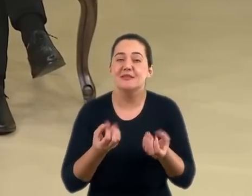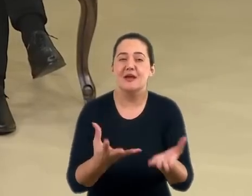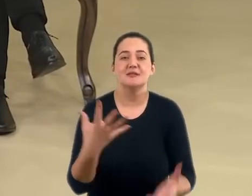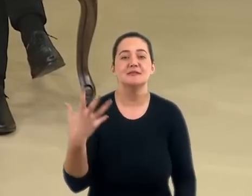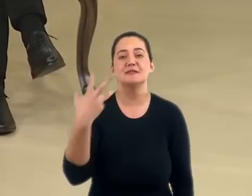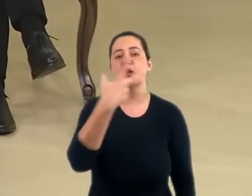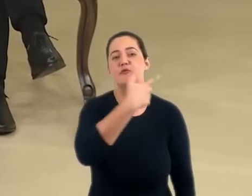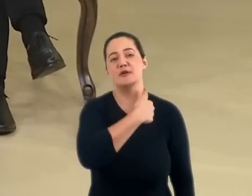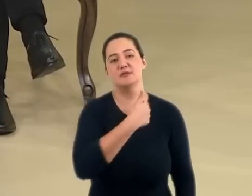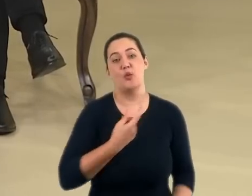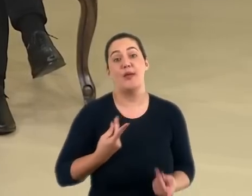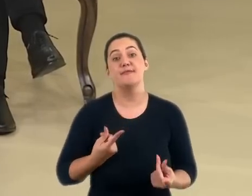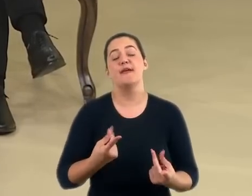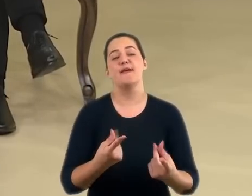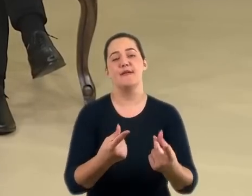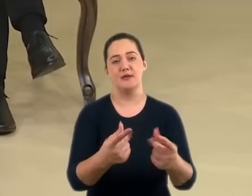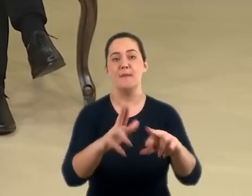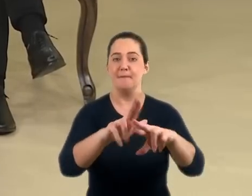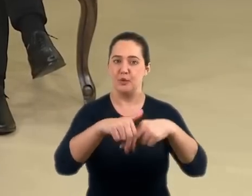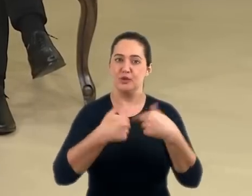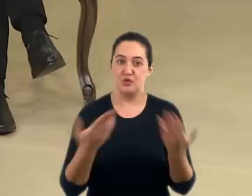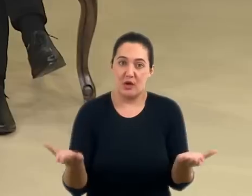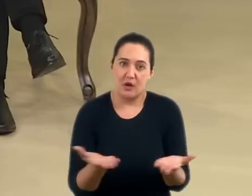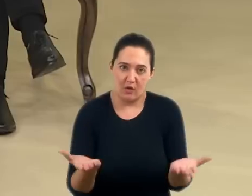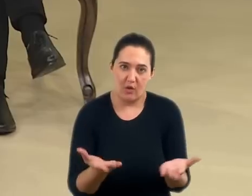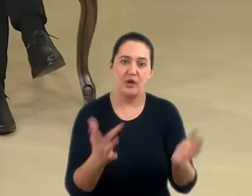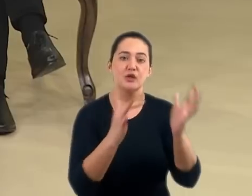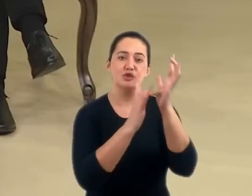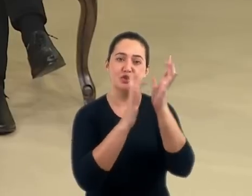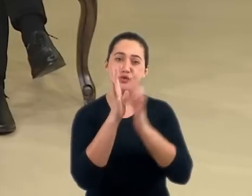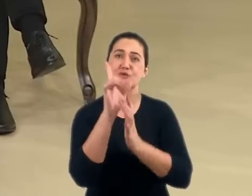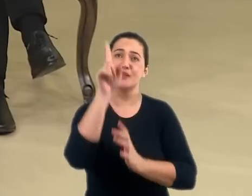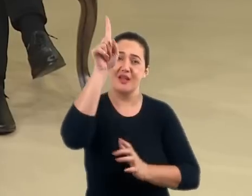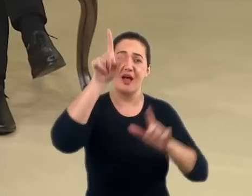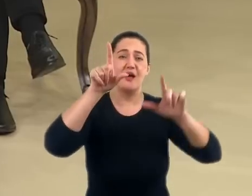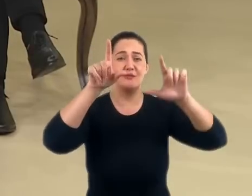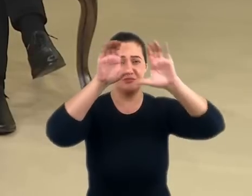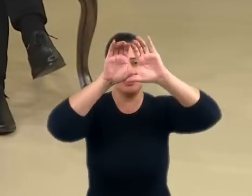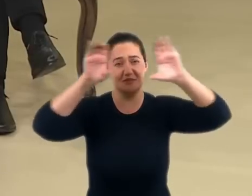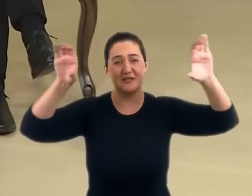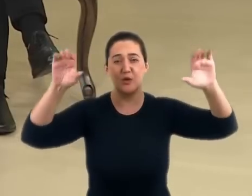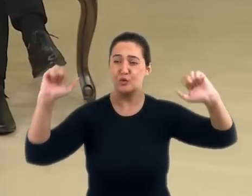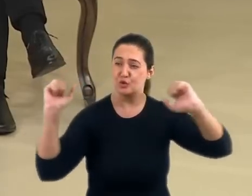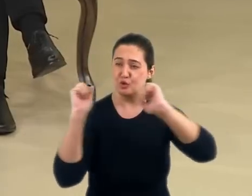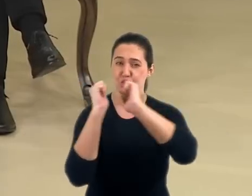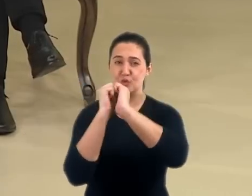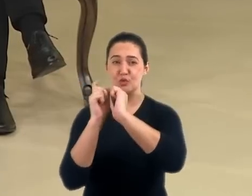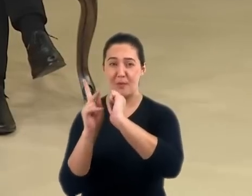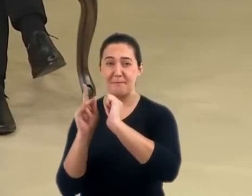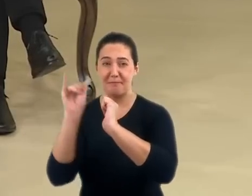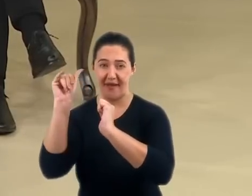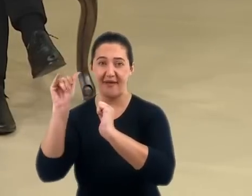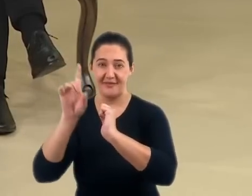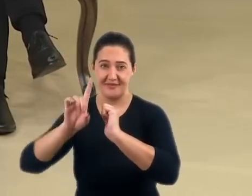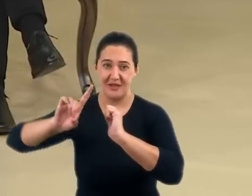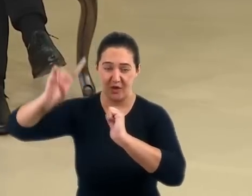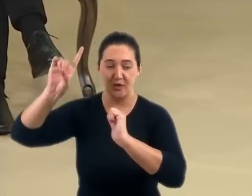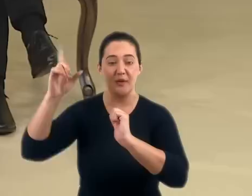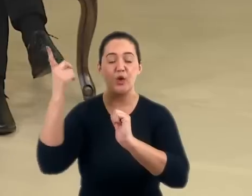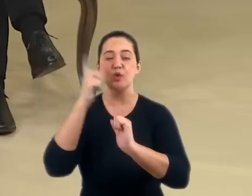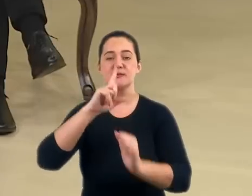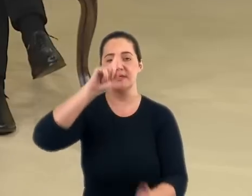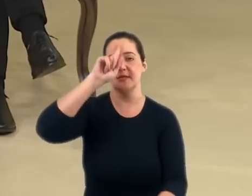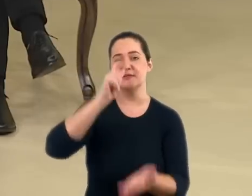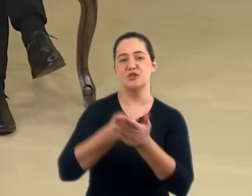definitiva. Portanto, Jesus está agora se empenhando junto ao Pai para decidir a salvação de